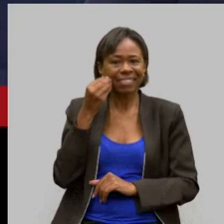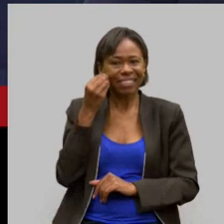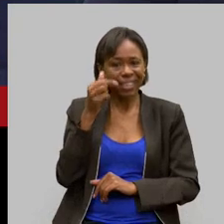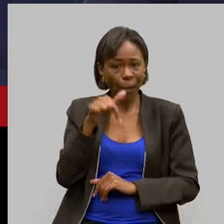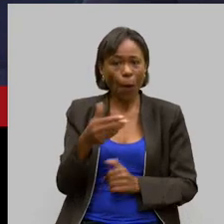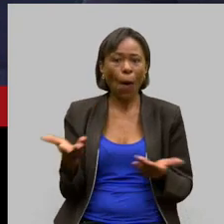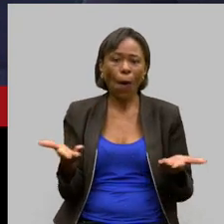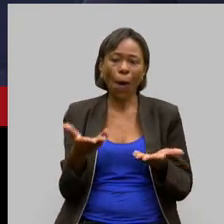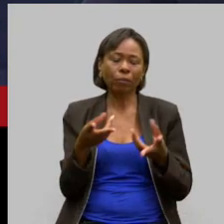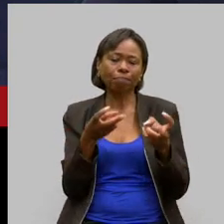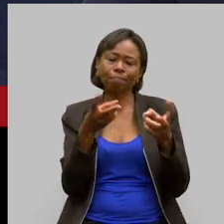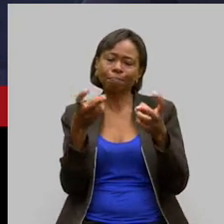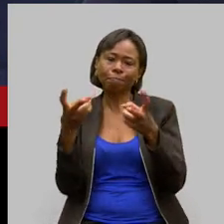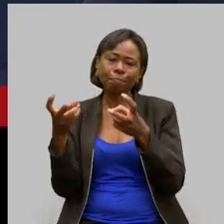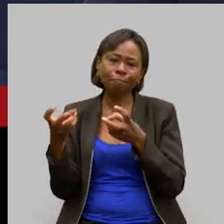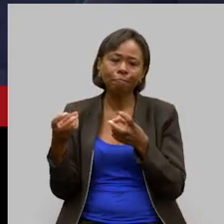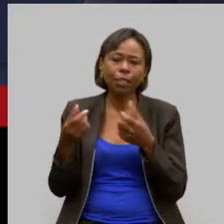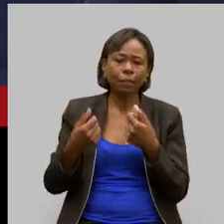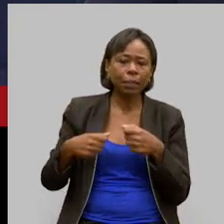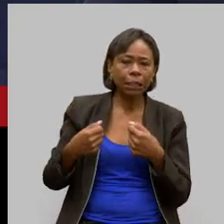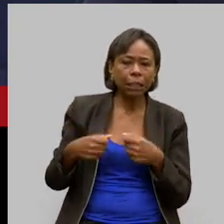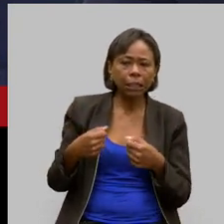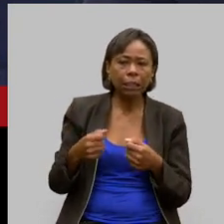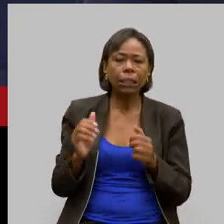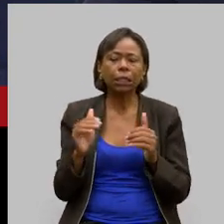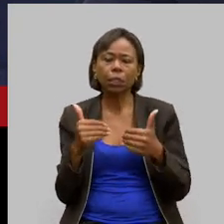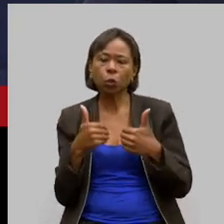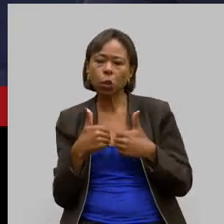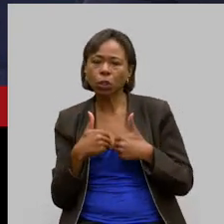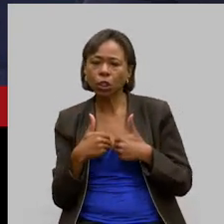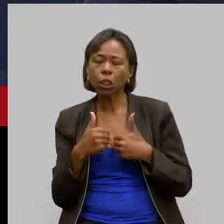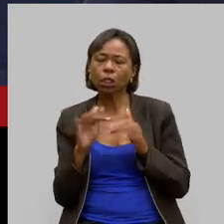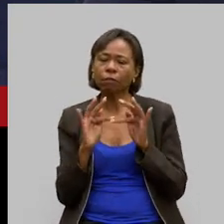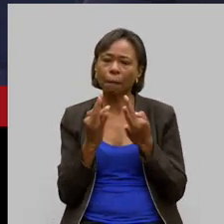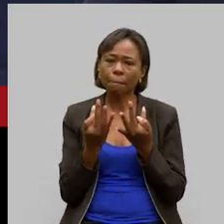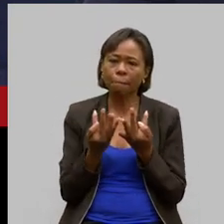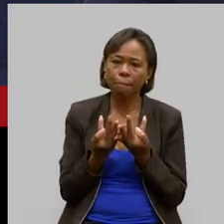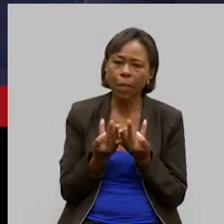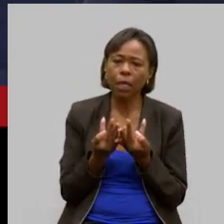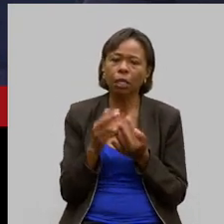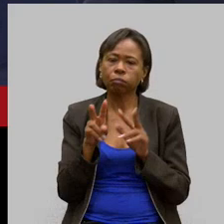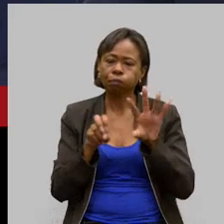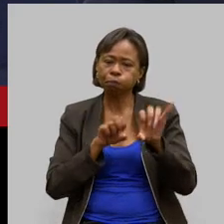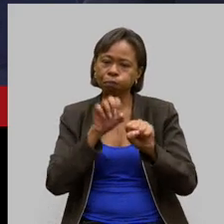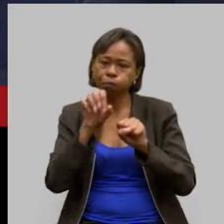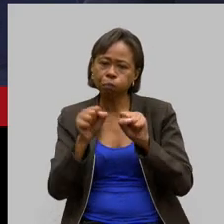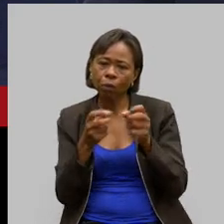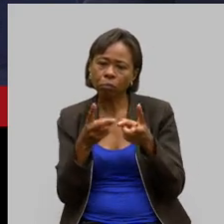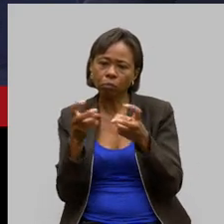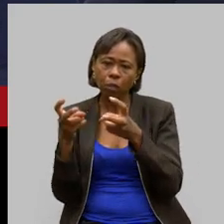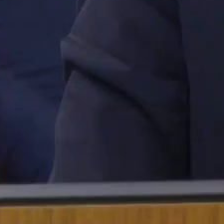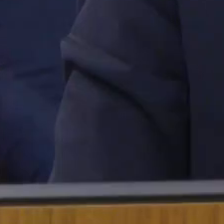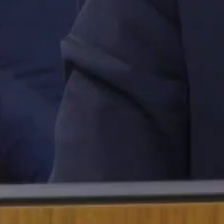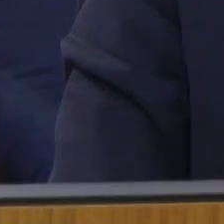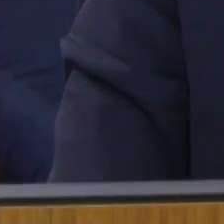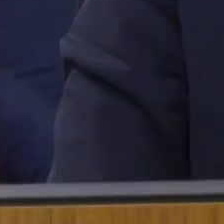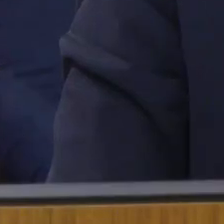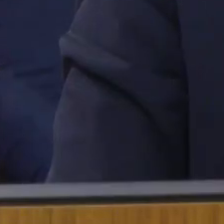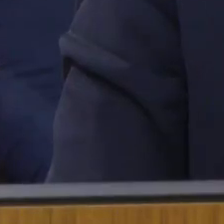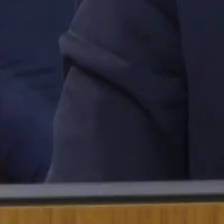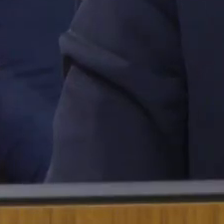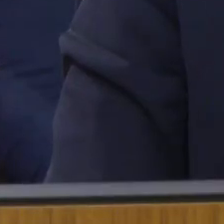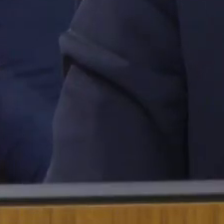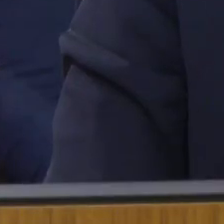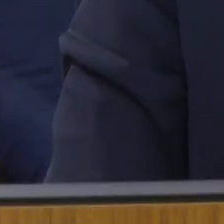ouvir a necessidade das pessoas autistas e das famílias das pessoas autistas até para que a gente possa pautar a